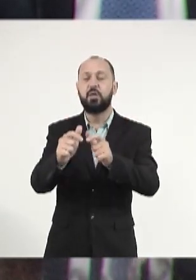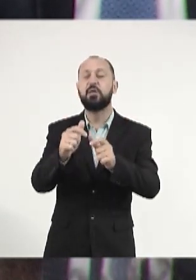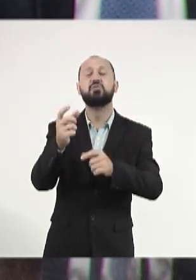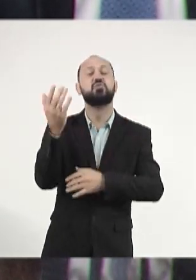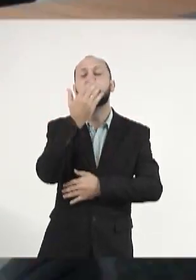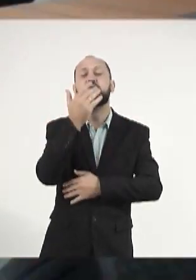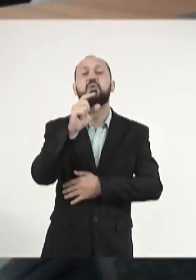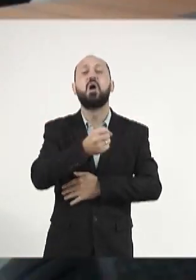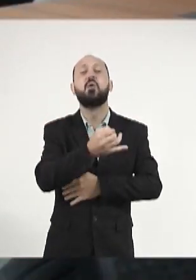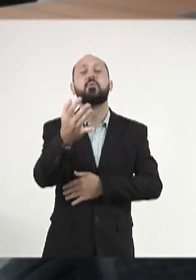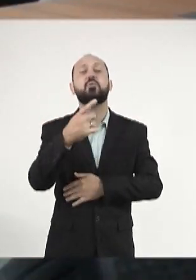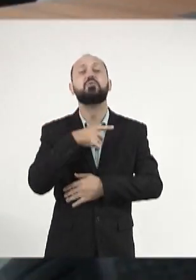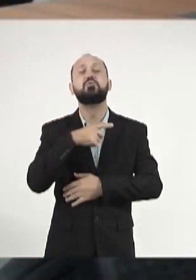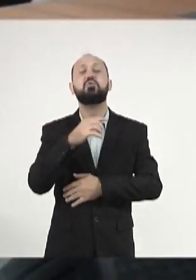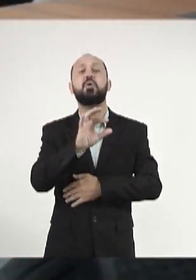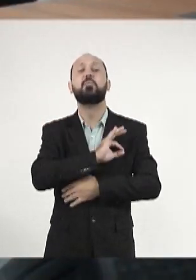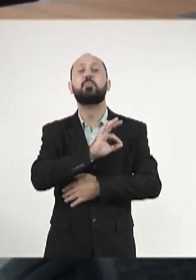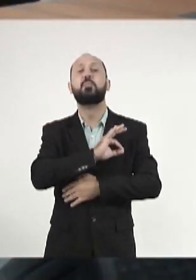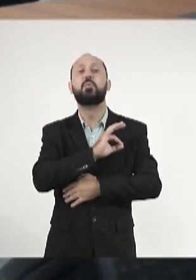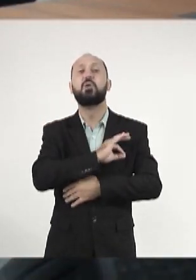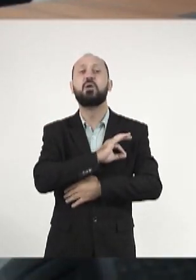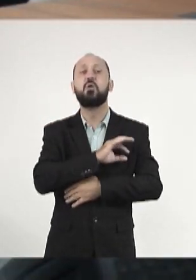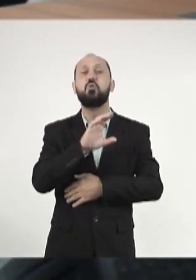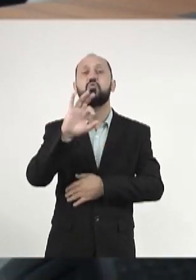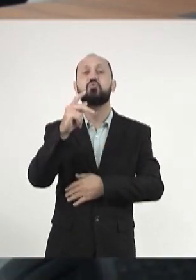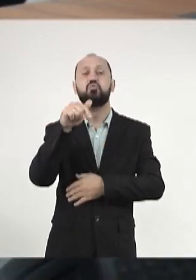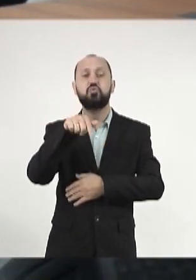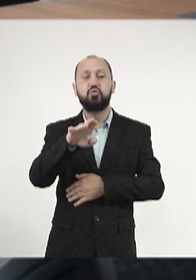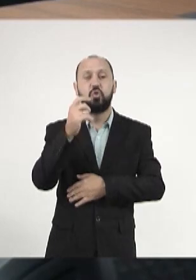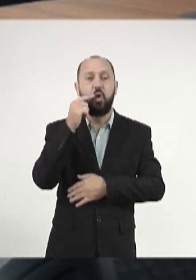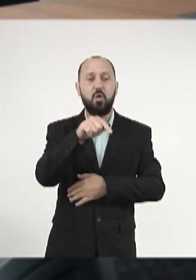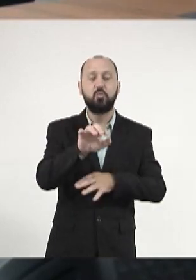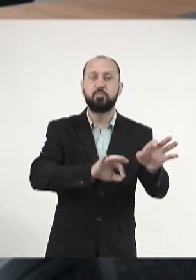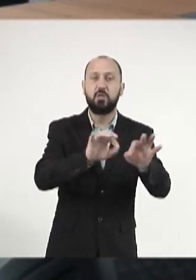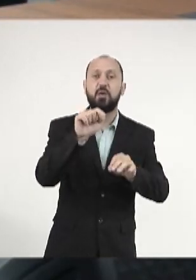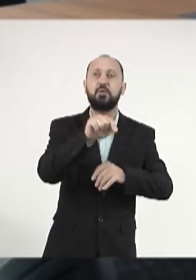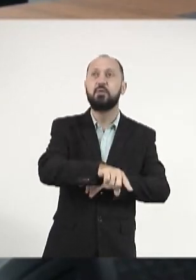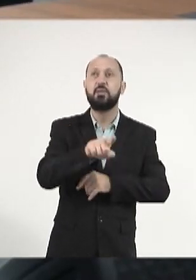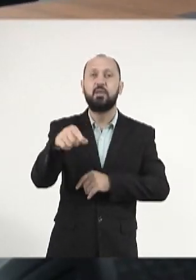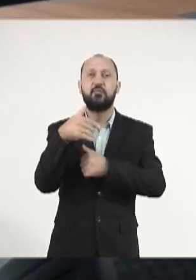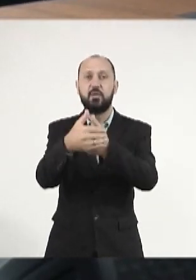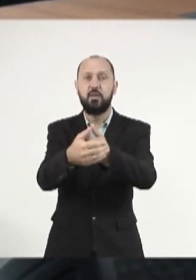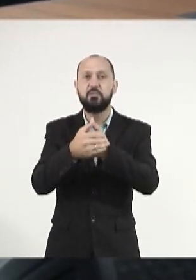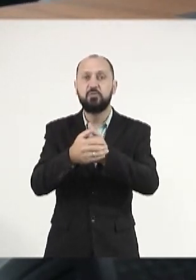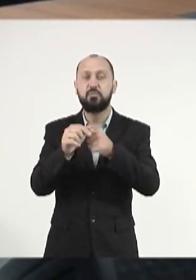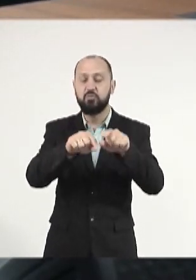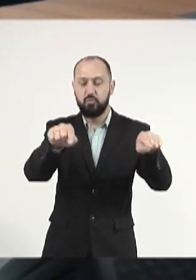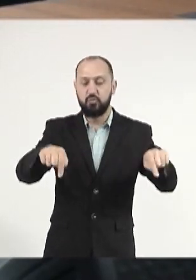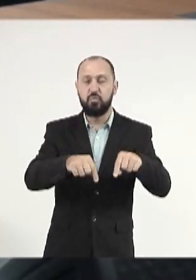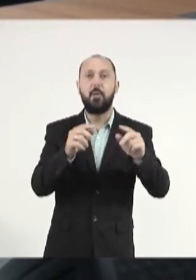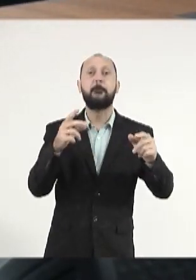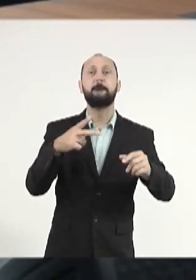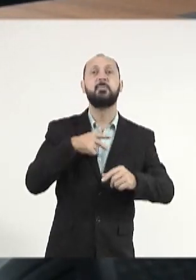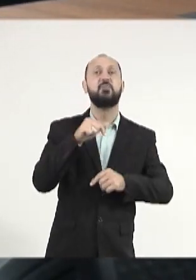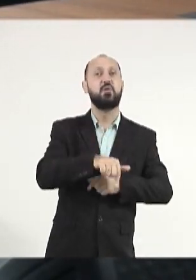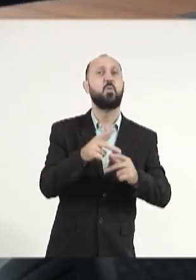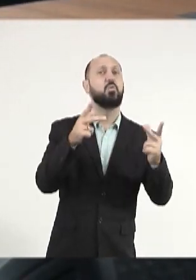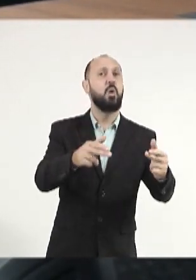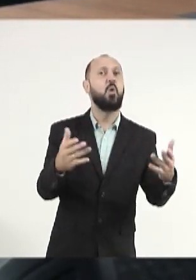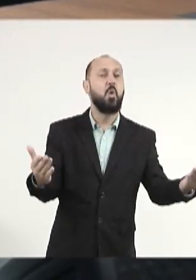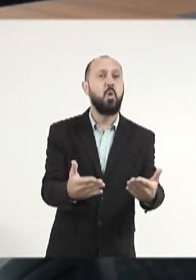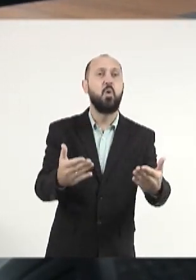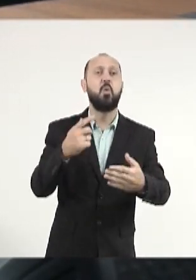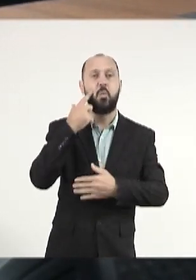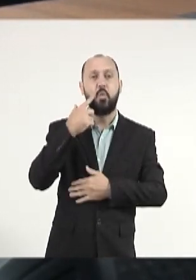gente não vê a quantidade de policiais, a tropa de choque, como a gente está vendo organizada, na defesa de uma propriedade privada, como estamos vendo agora.